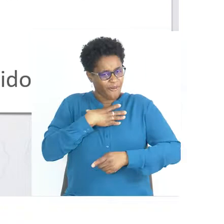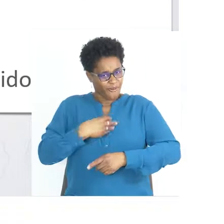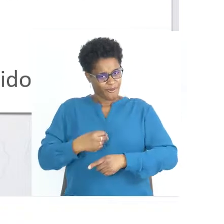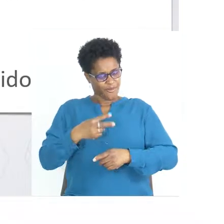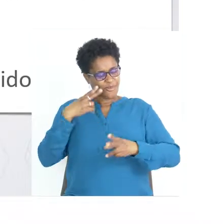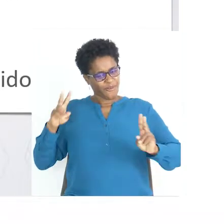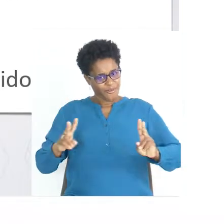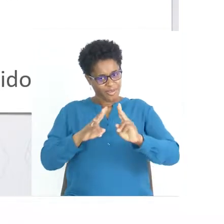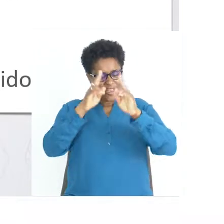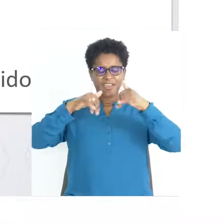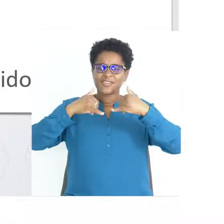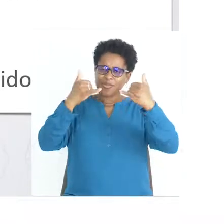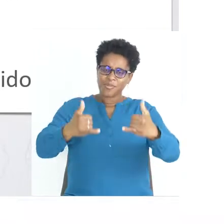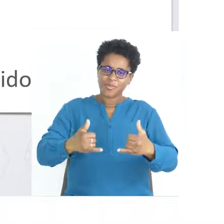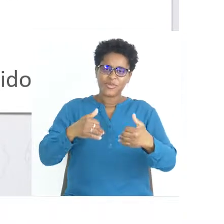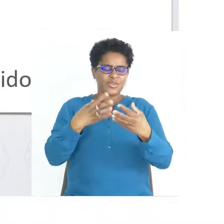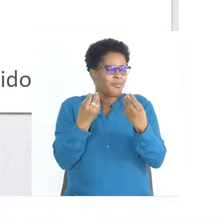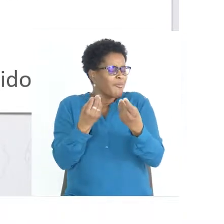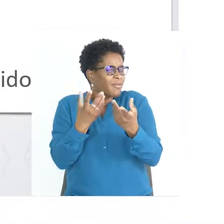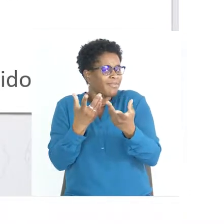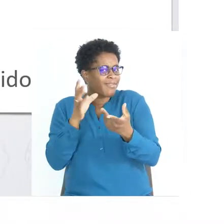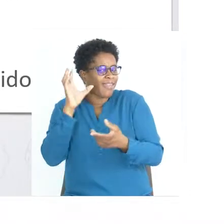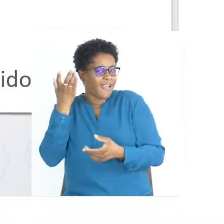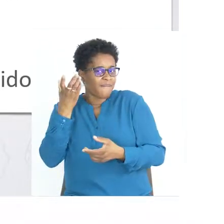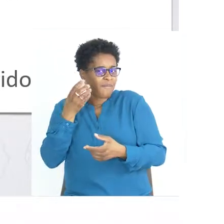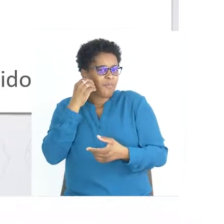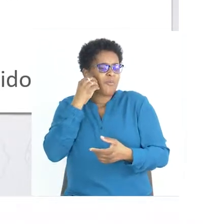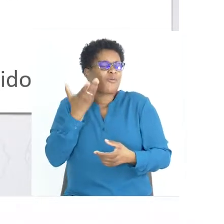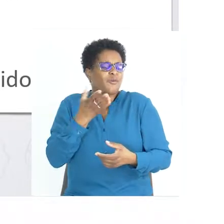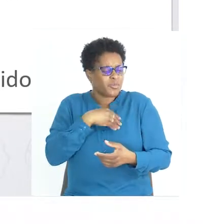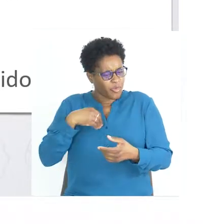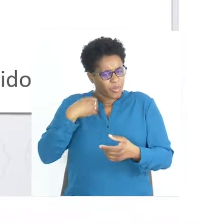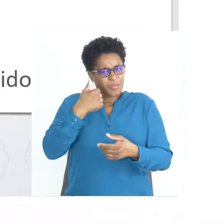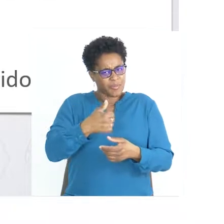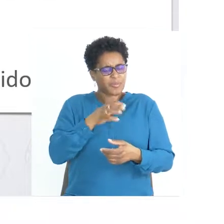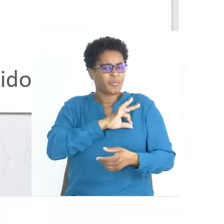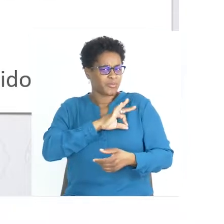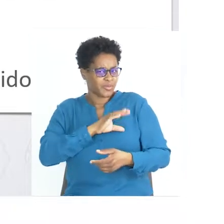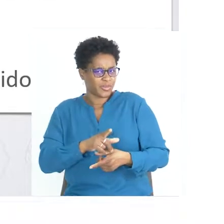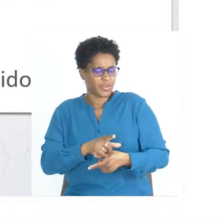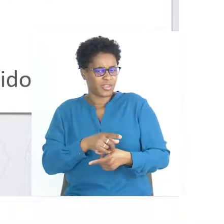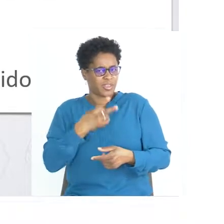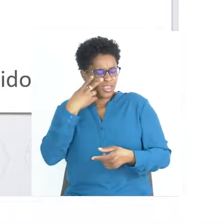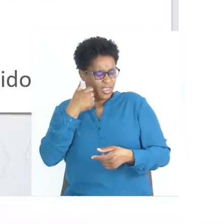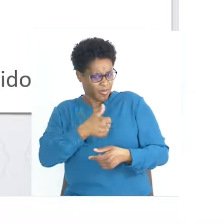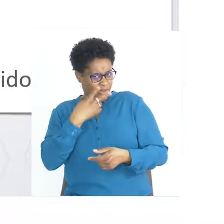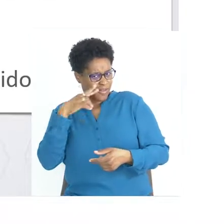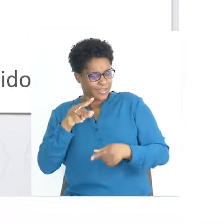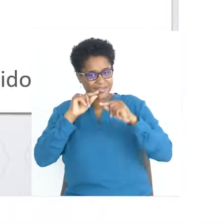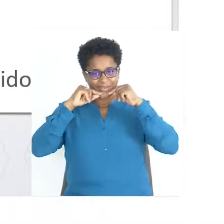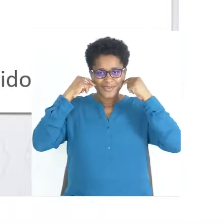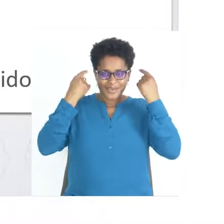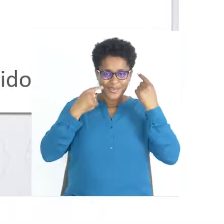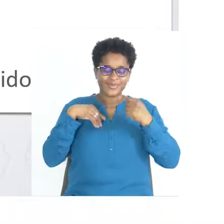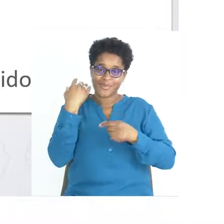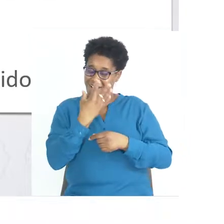prazer encontrá-lo depois de tanto tempo. Como está, professor? É bom revê-lo.